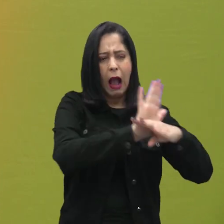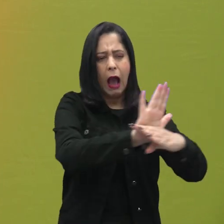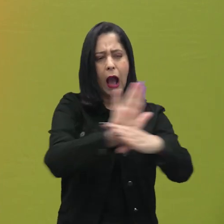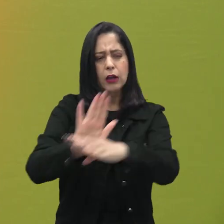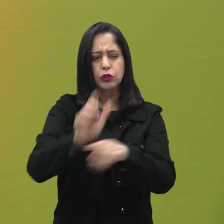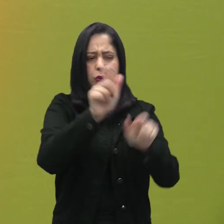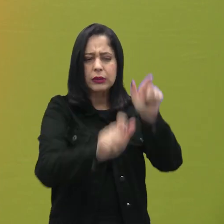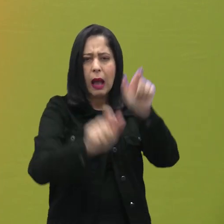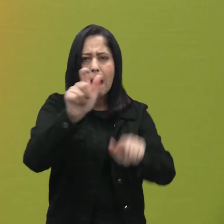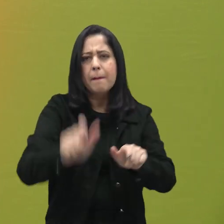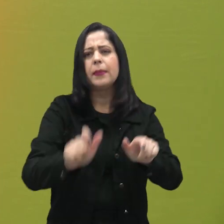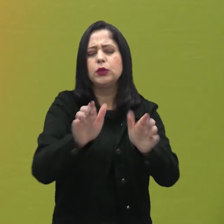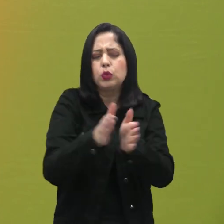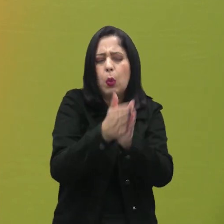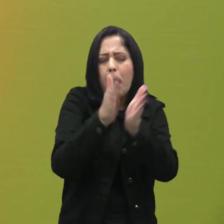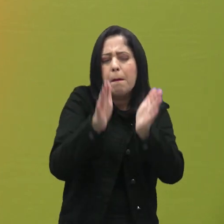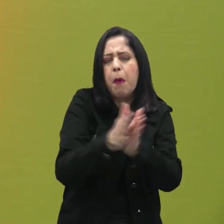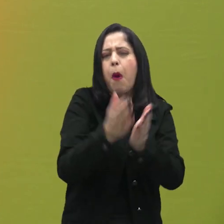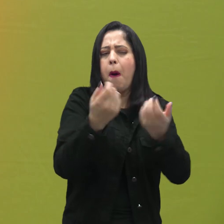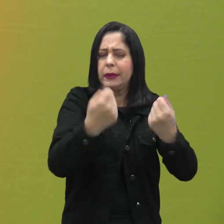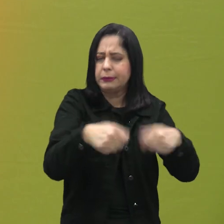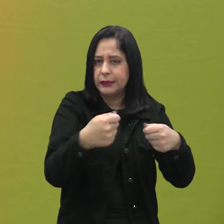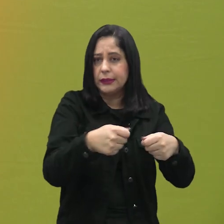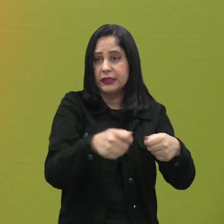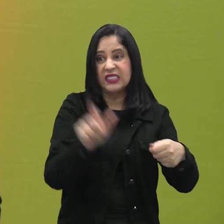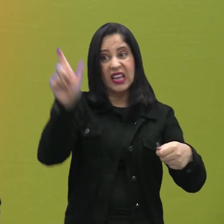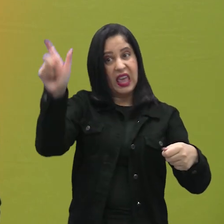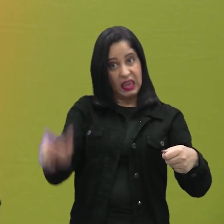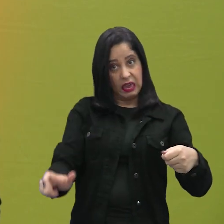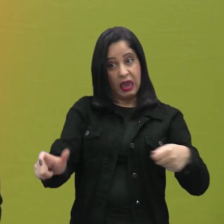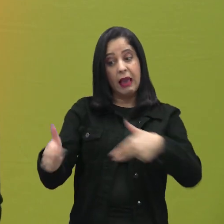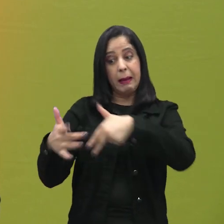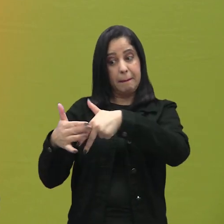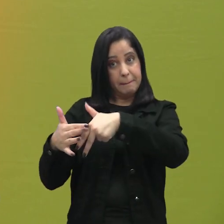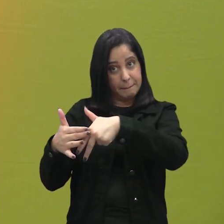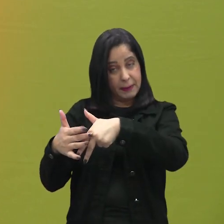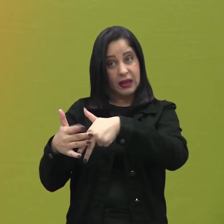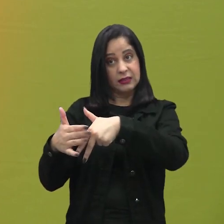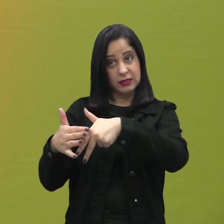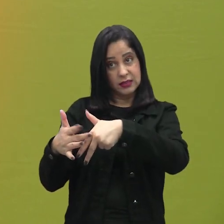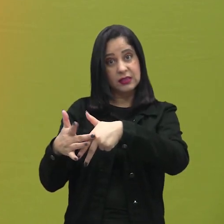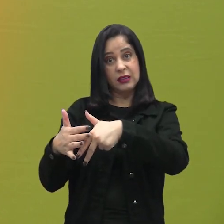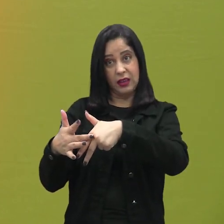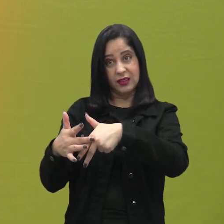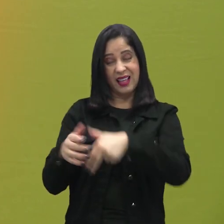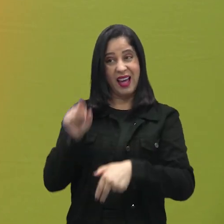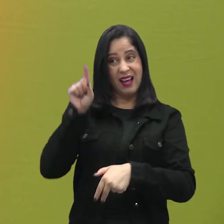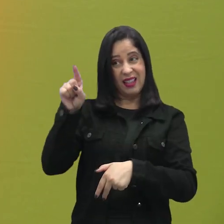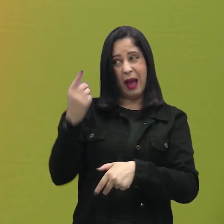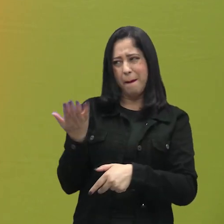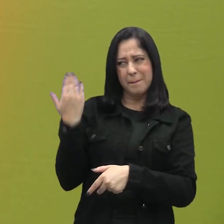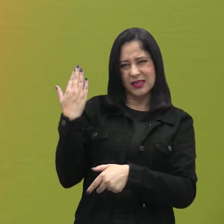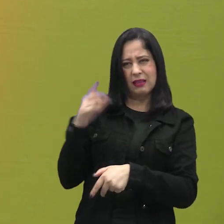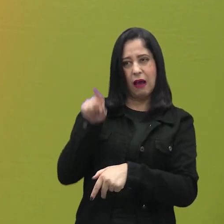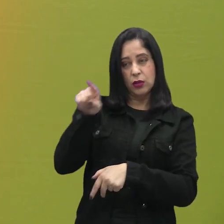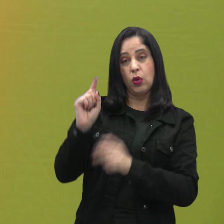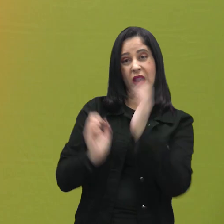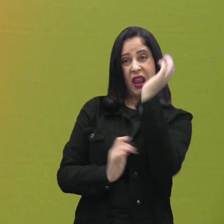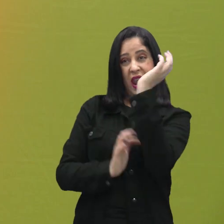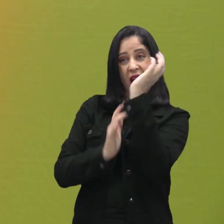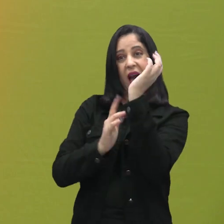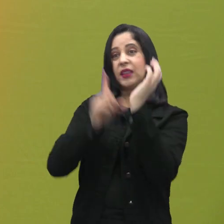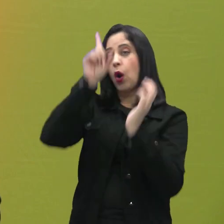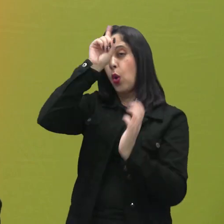mais necessitados, mesmo durante o tempo em que foi paciente no local, na época em que o parque funcionava como